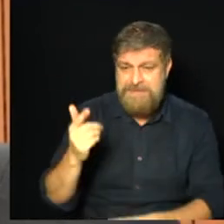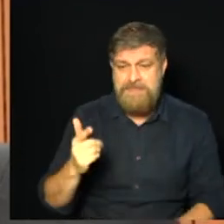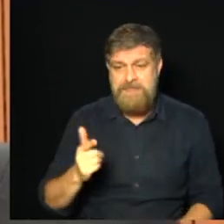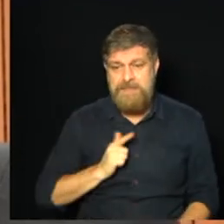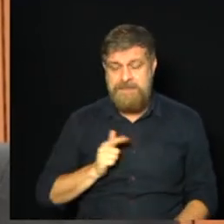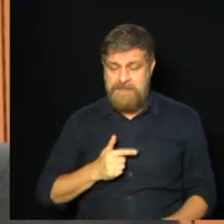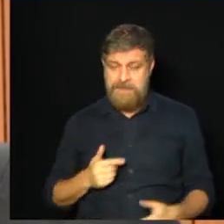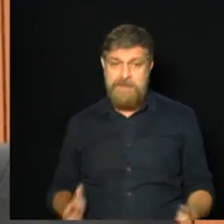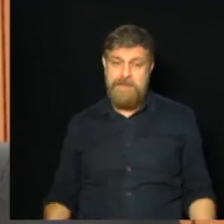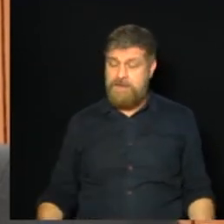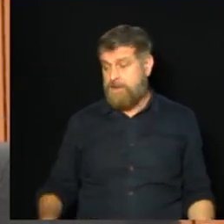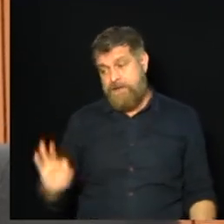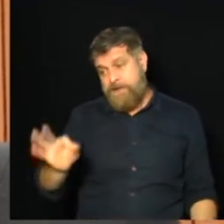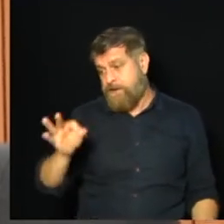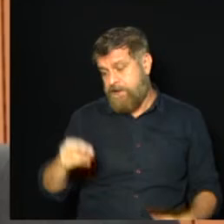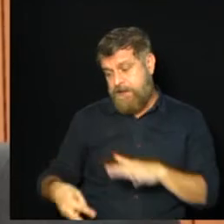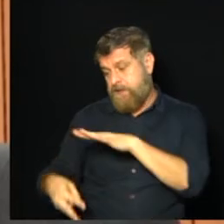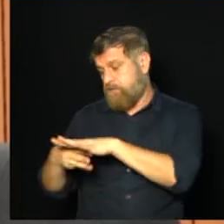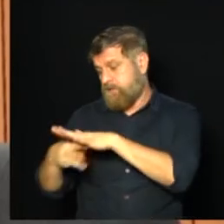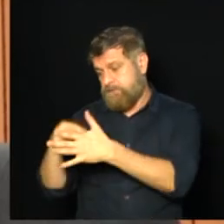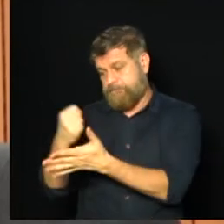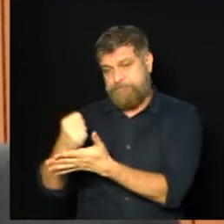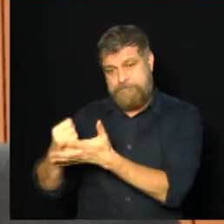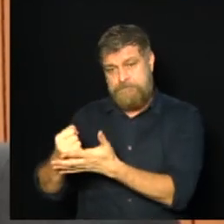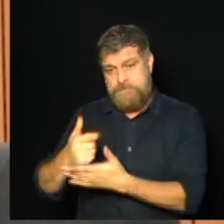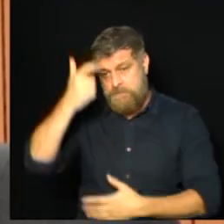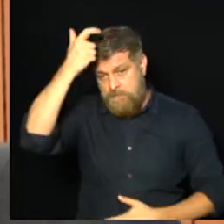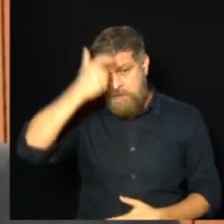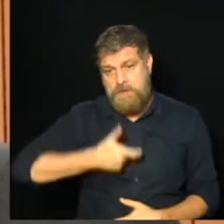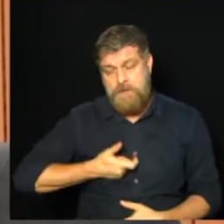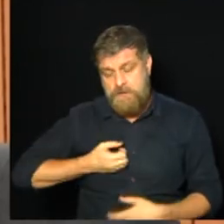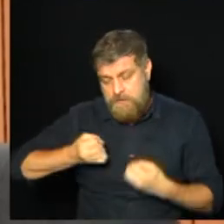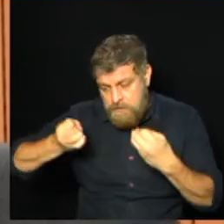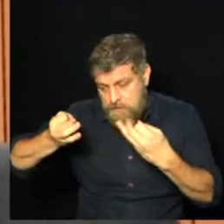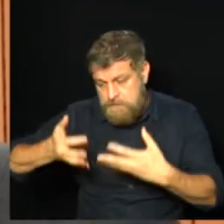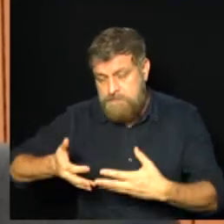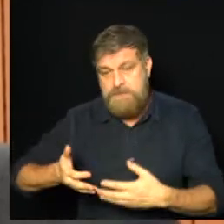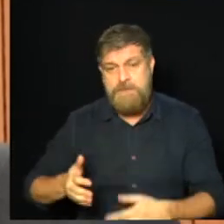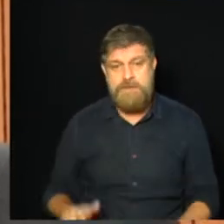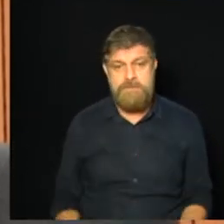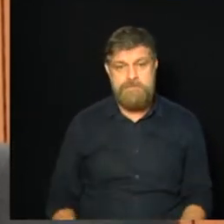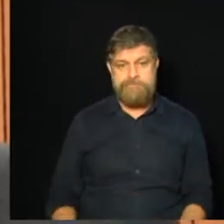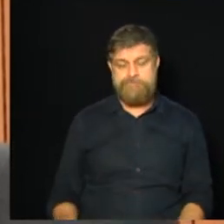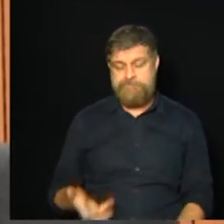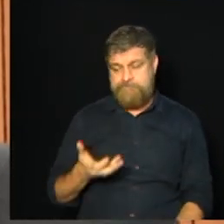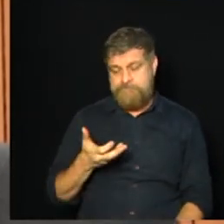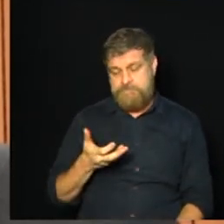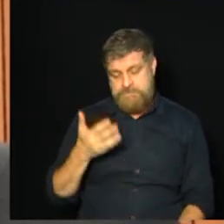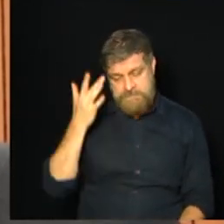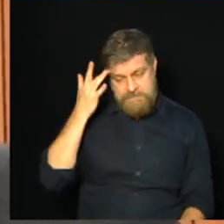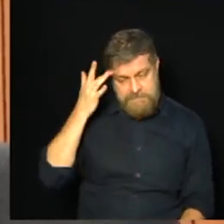feito agora é isso. Então, é nesse sentido que eu quero falar. Não sei se...